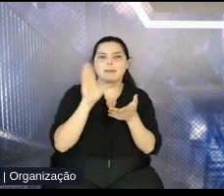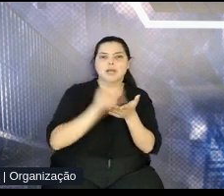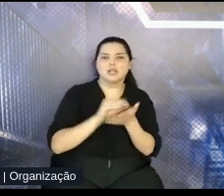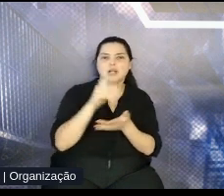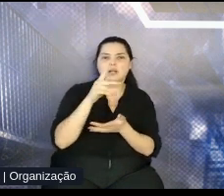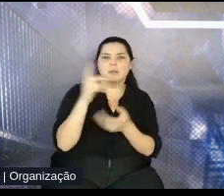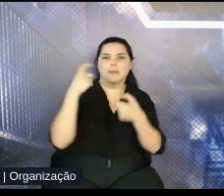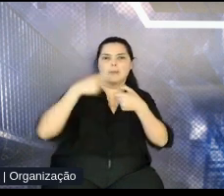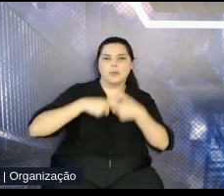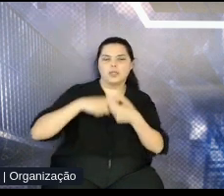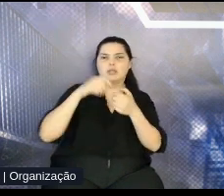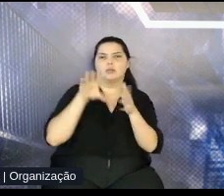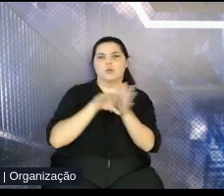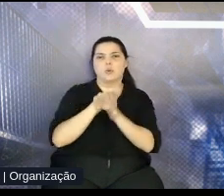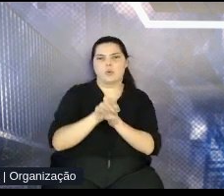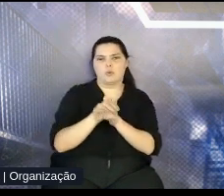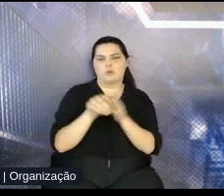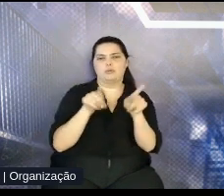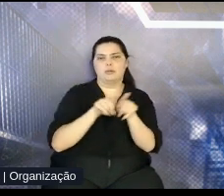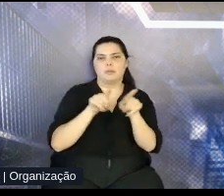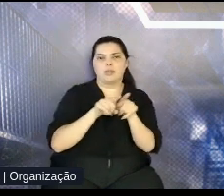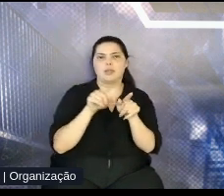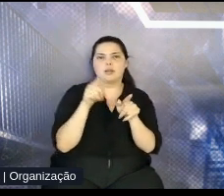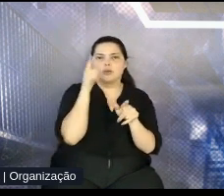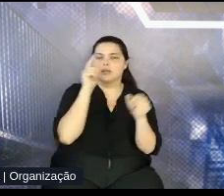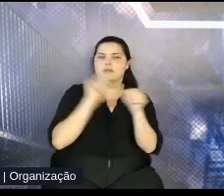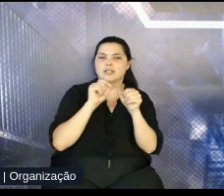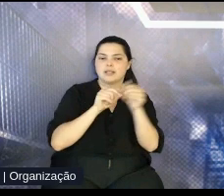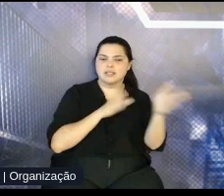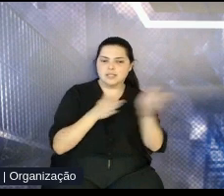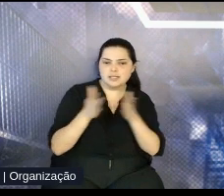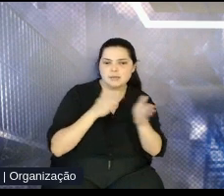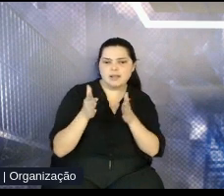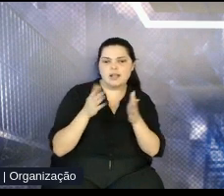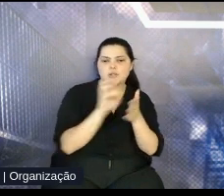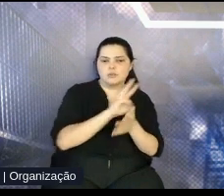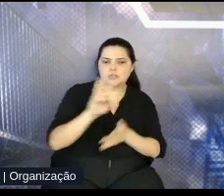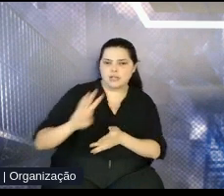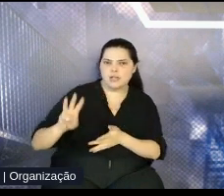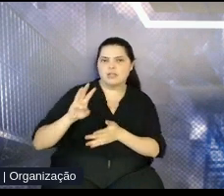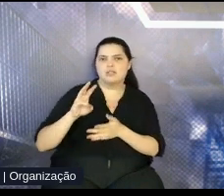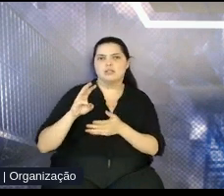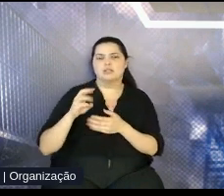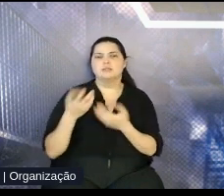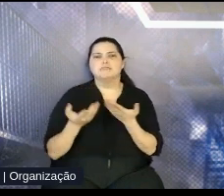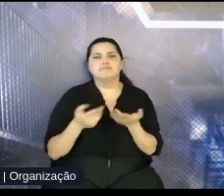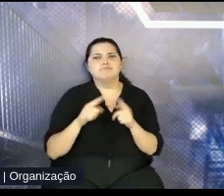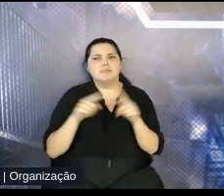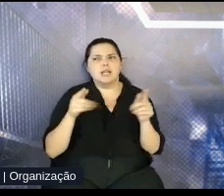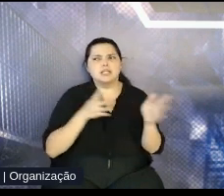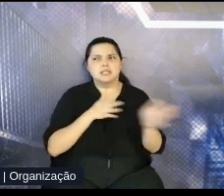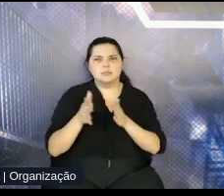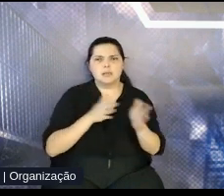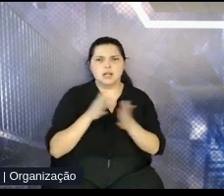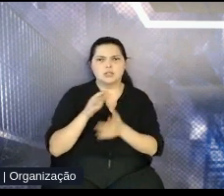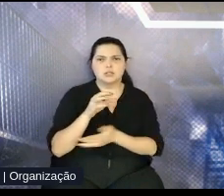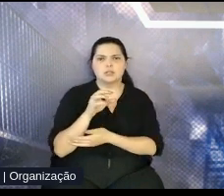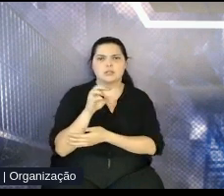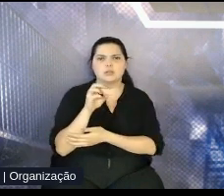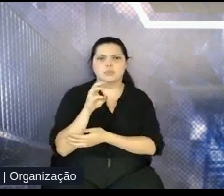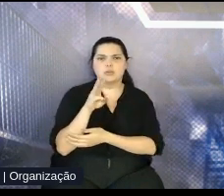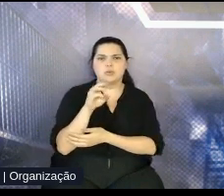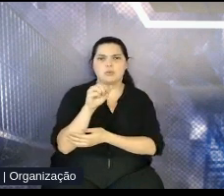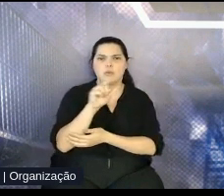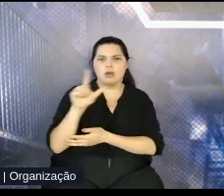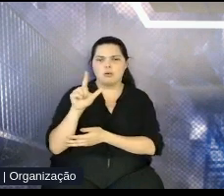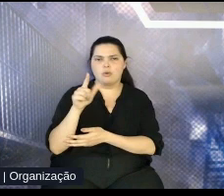auditorias de acessibilidade dentro do site. Essa acessibilidade de métrica do Lighthouse vai bater todos os strikes e